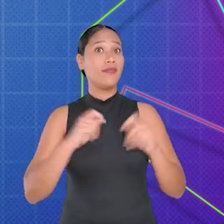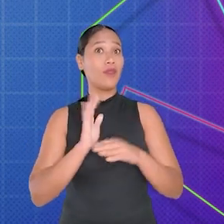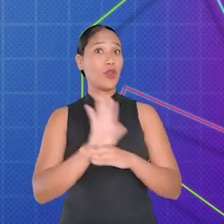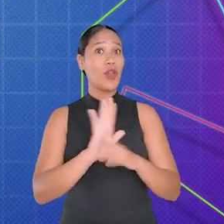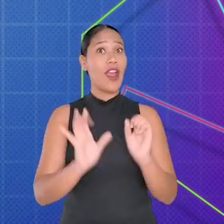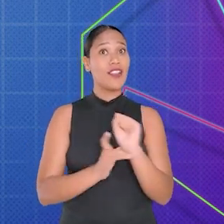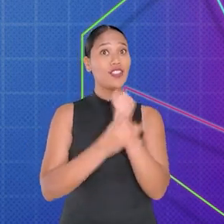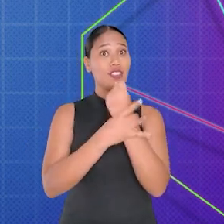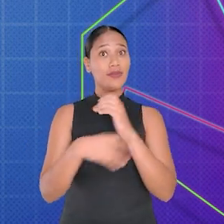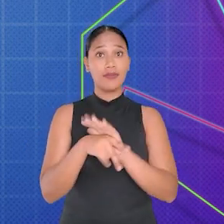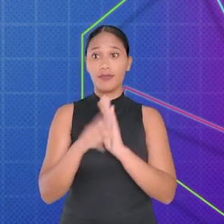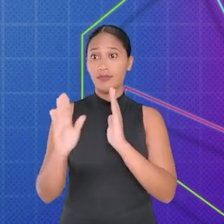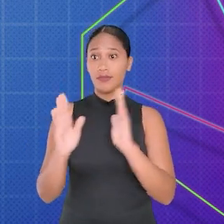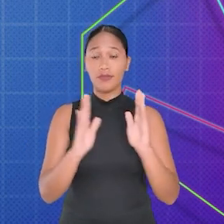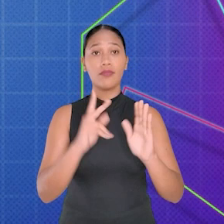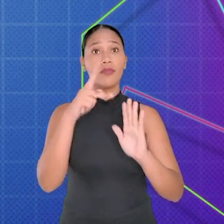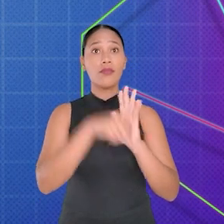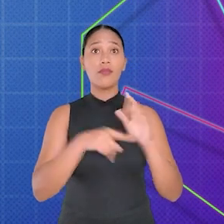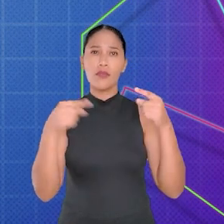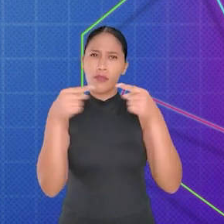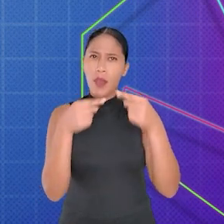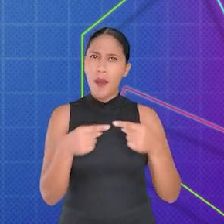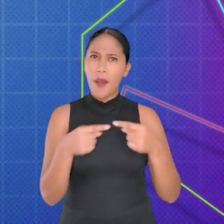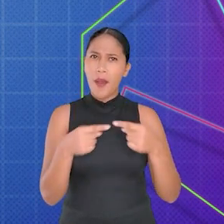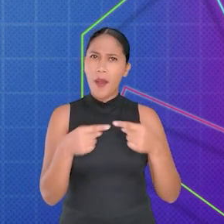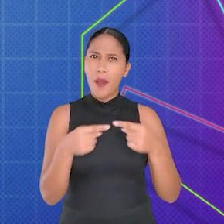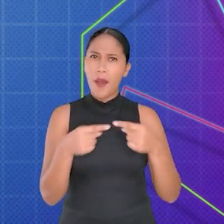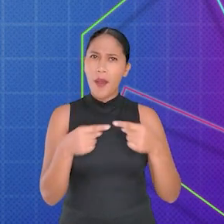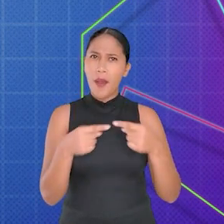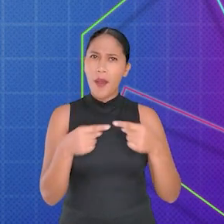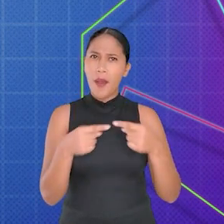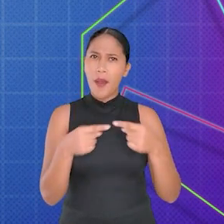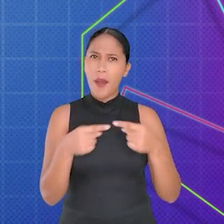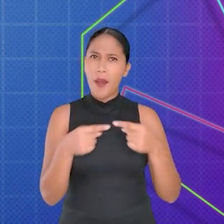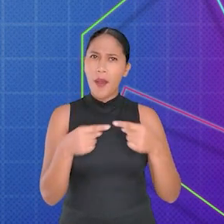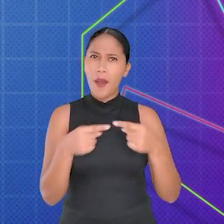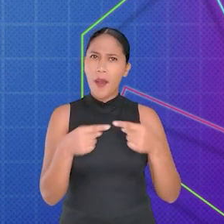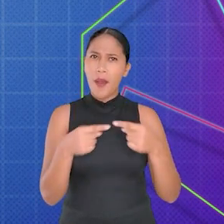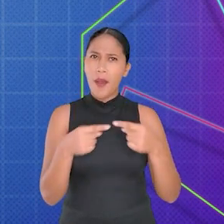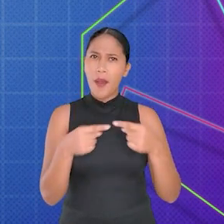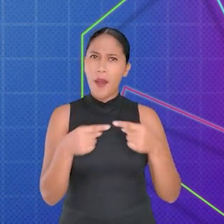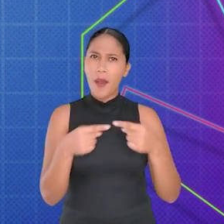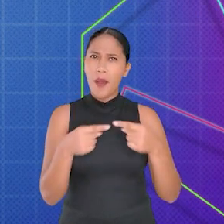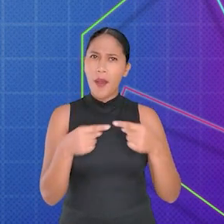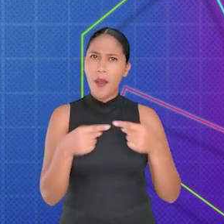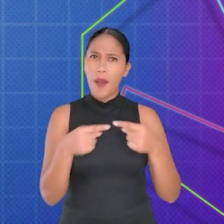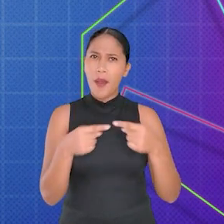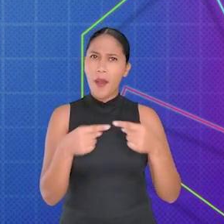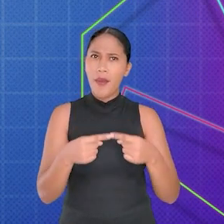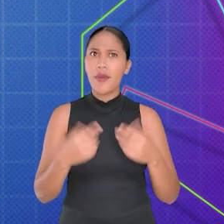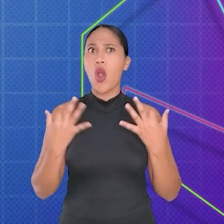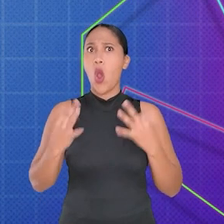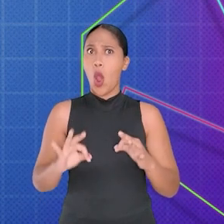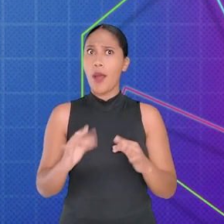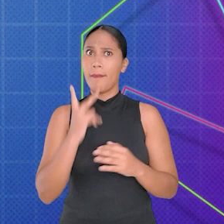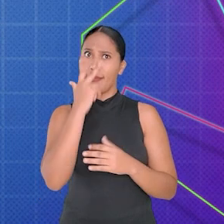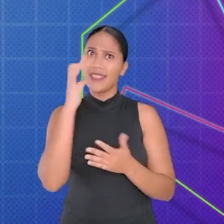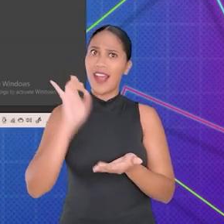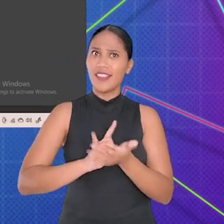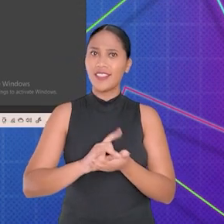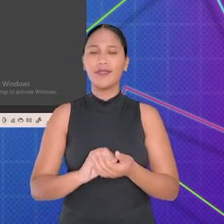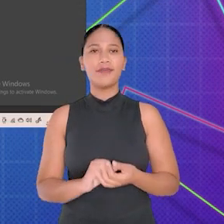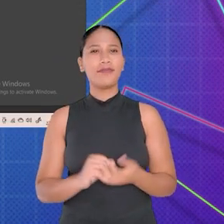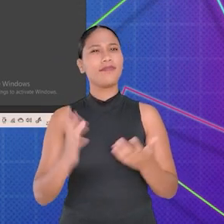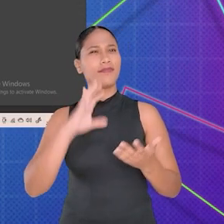vamos aprender como criar um projeto para podermos inseri-los na tela. Compartilhamento de tela. A professora vai descrever o passo a passo. Na tela